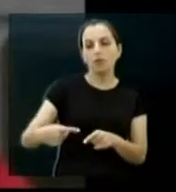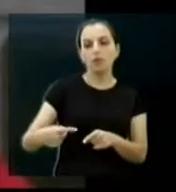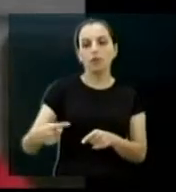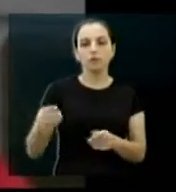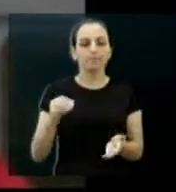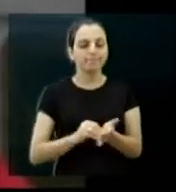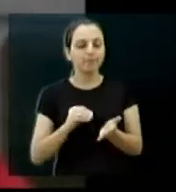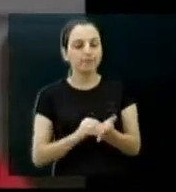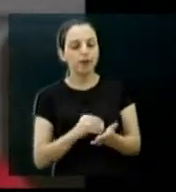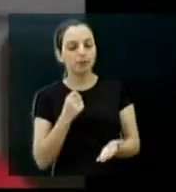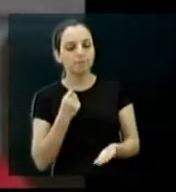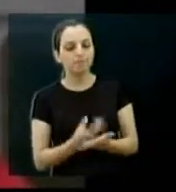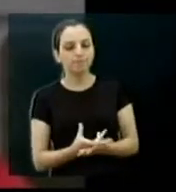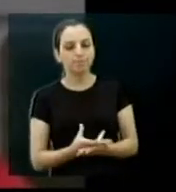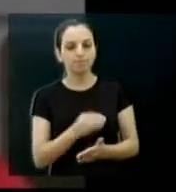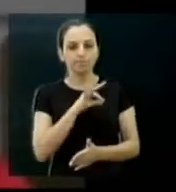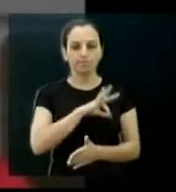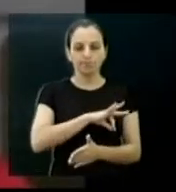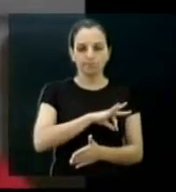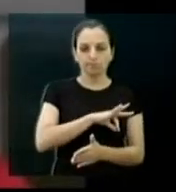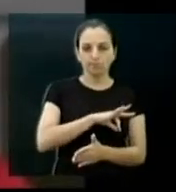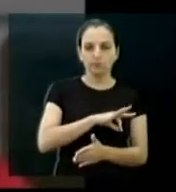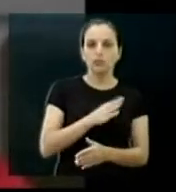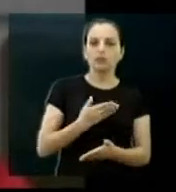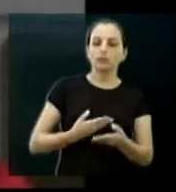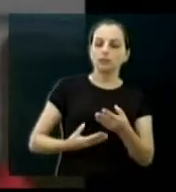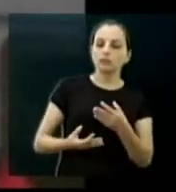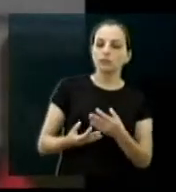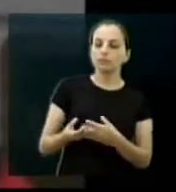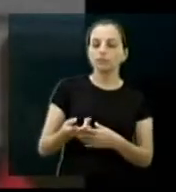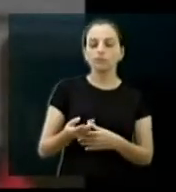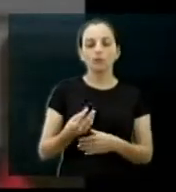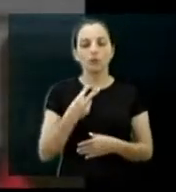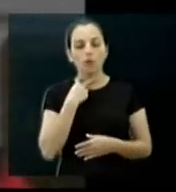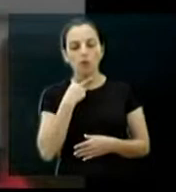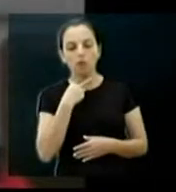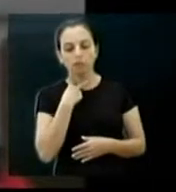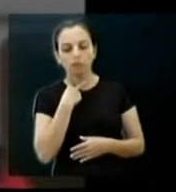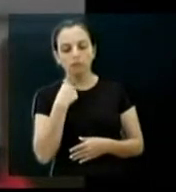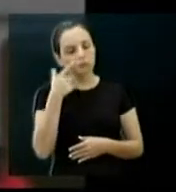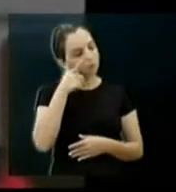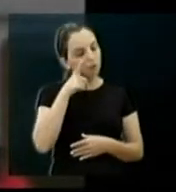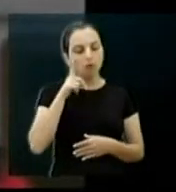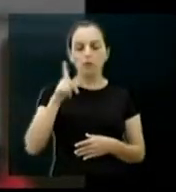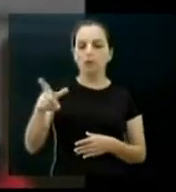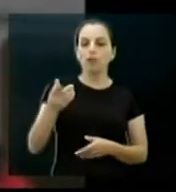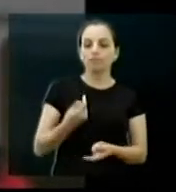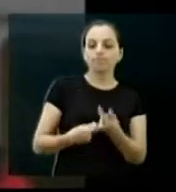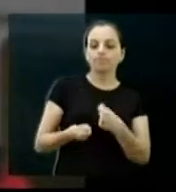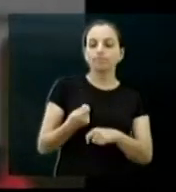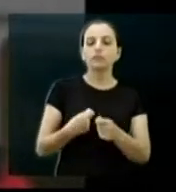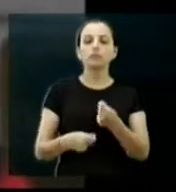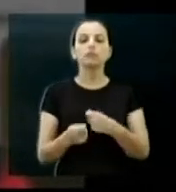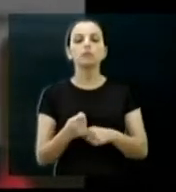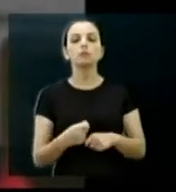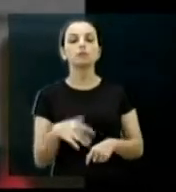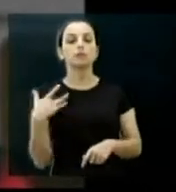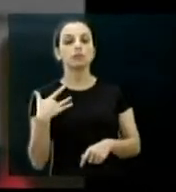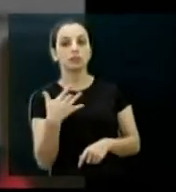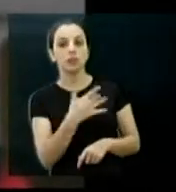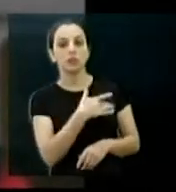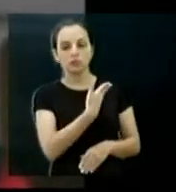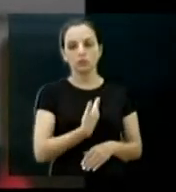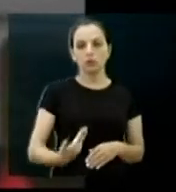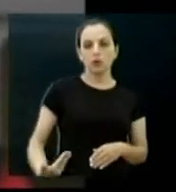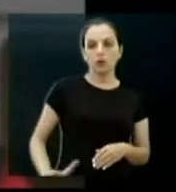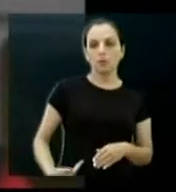da incapacidade de administrar a saúde pública, os governantes preferem culpar os médicos, para